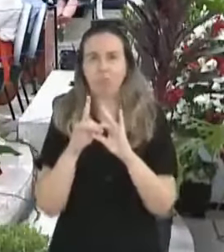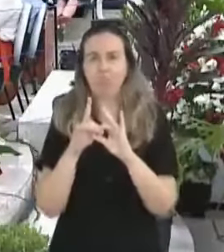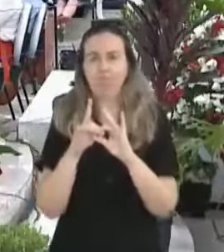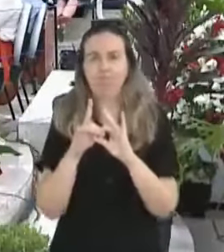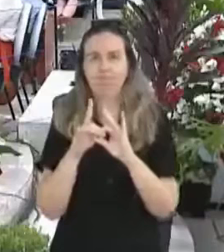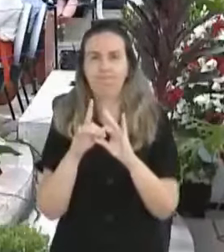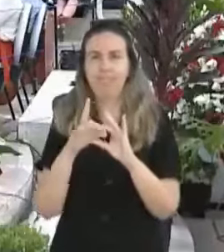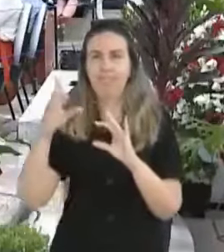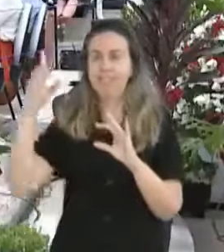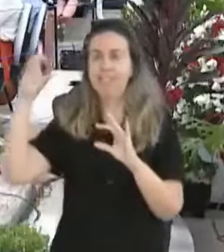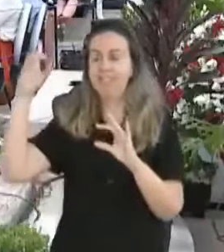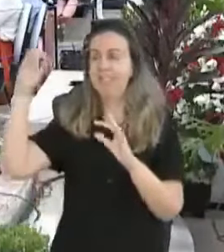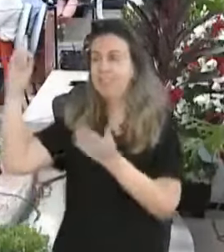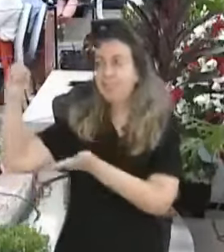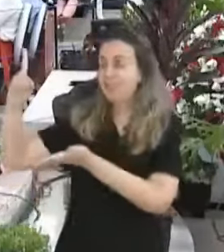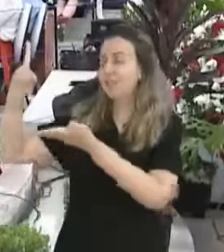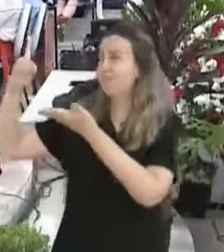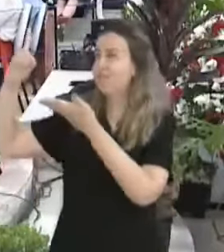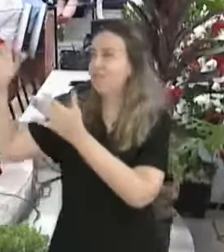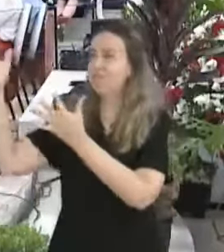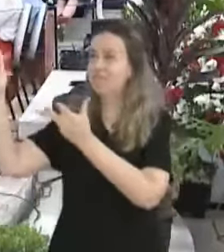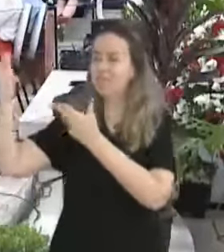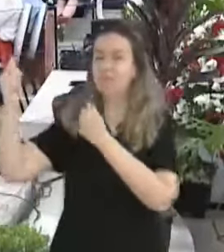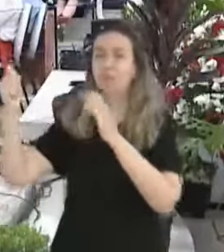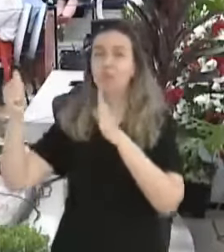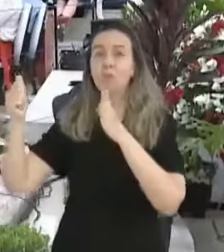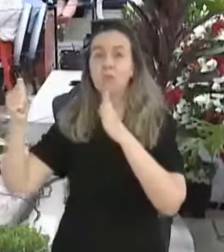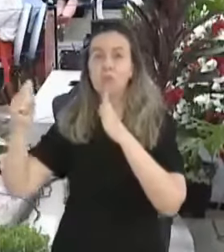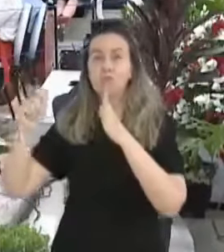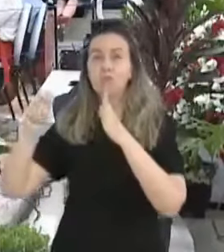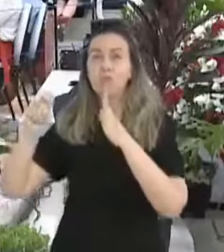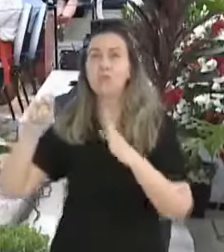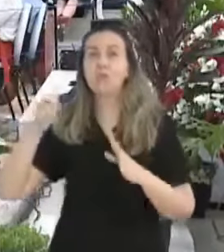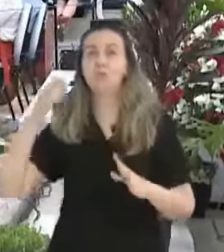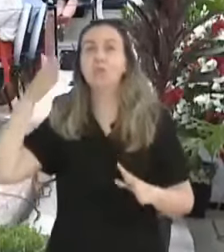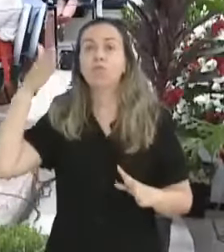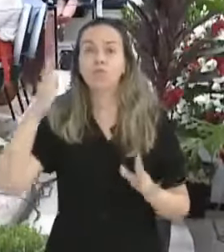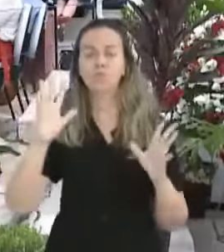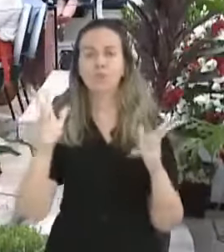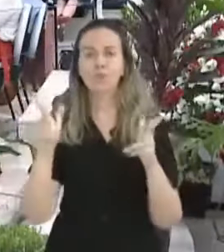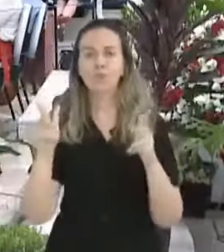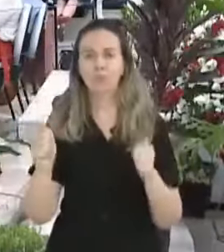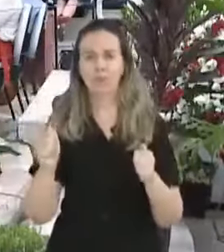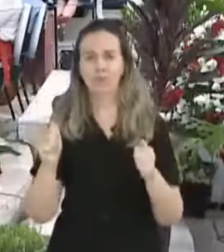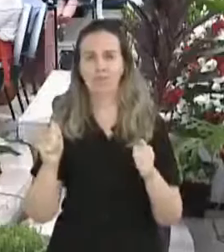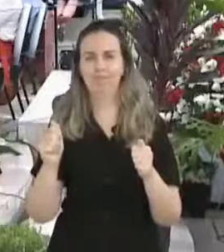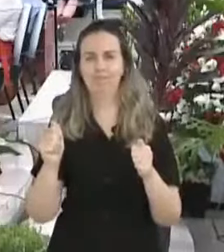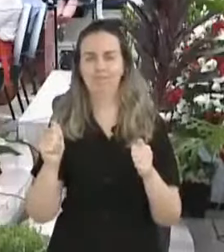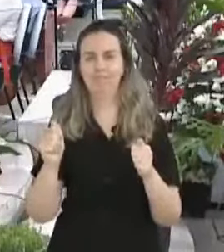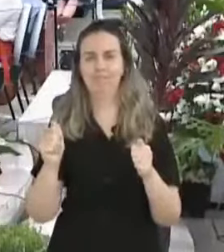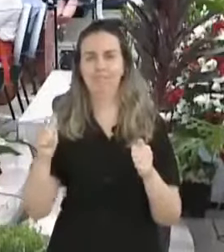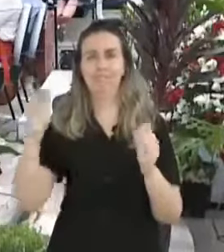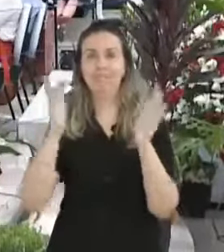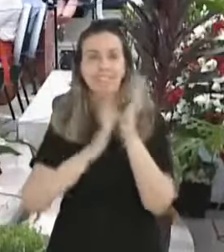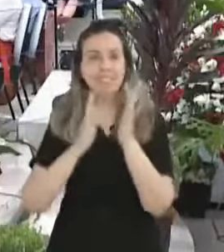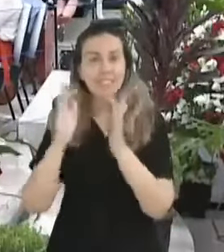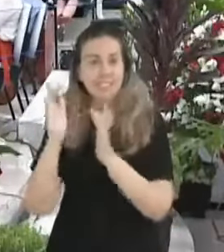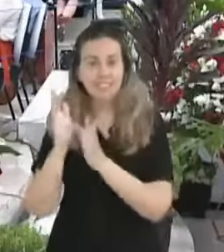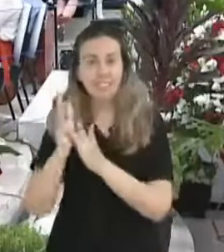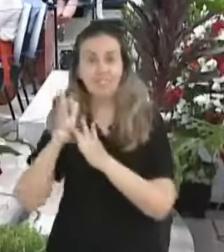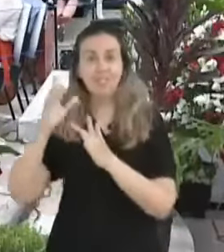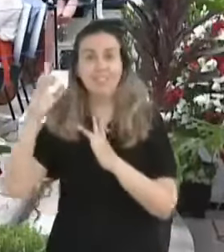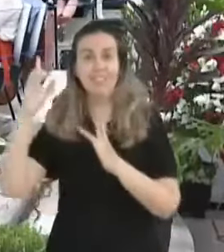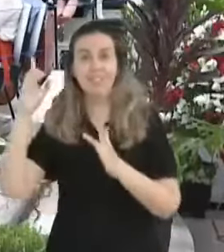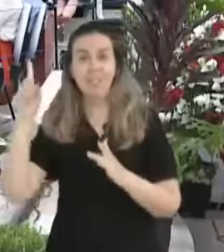presciência, que é a capacidade de antecipadamente ver todas as coisas, ele